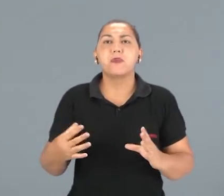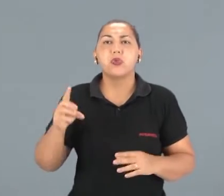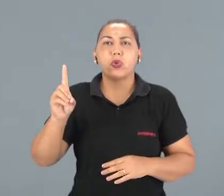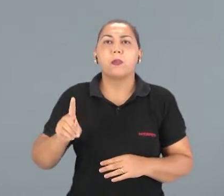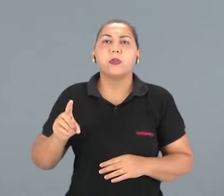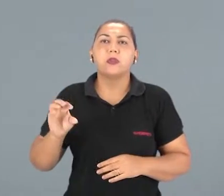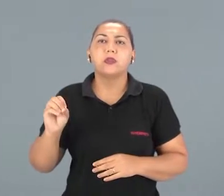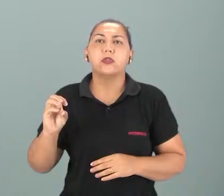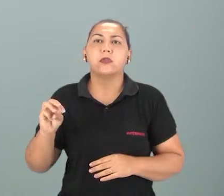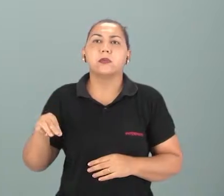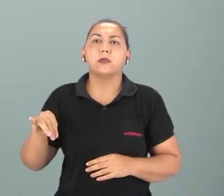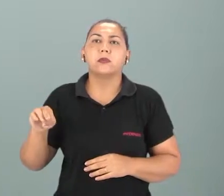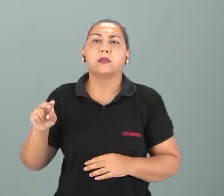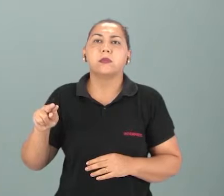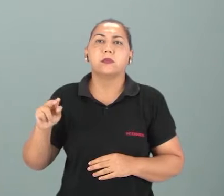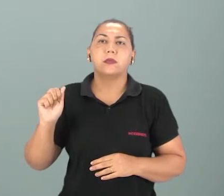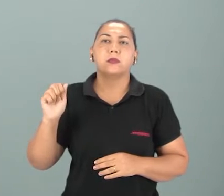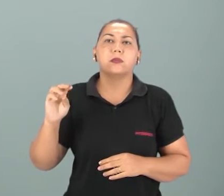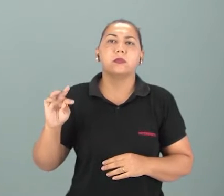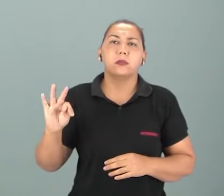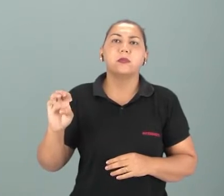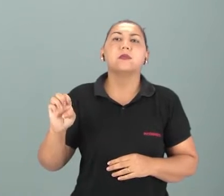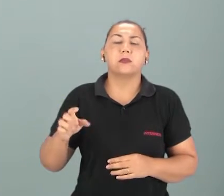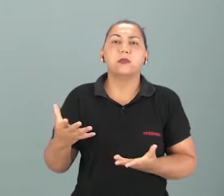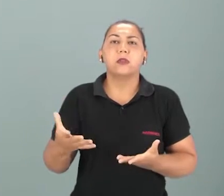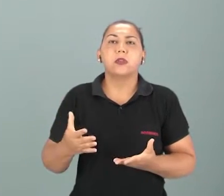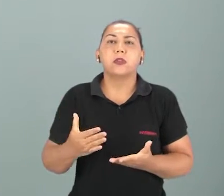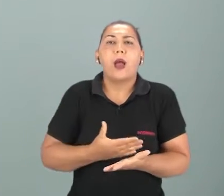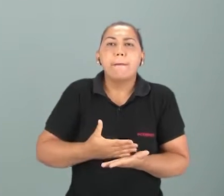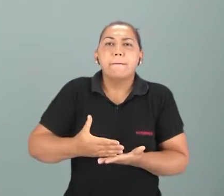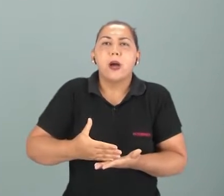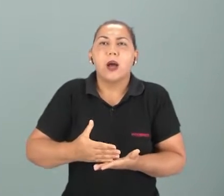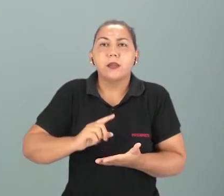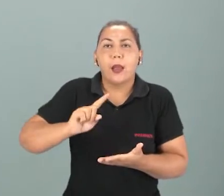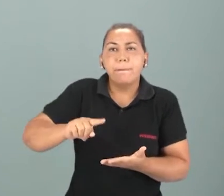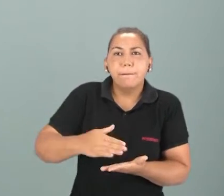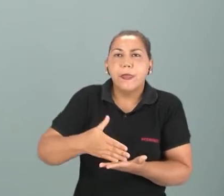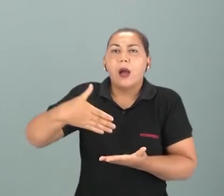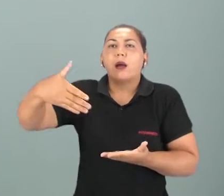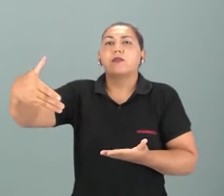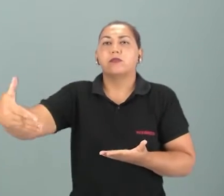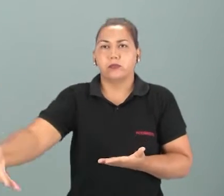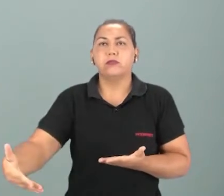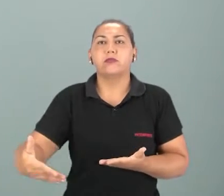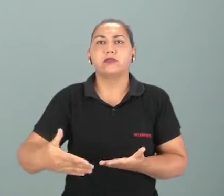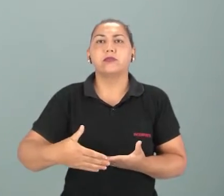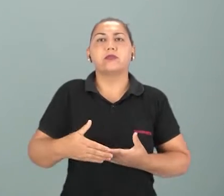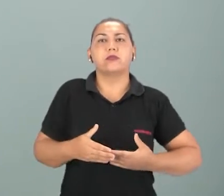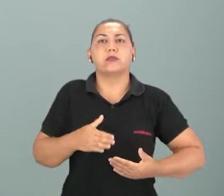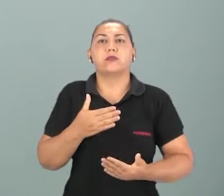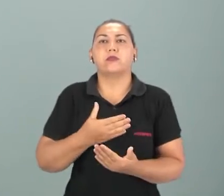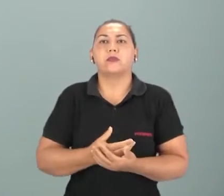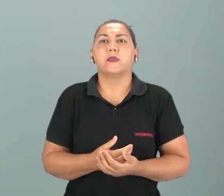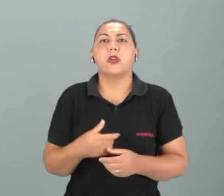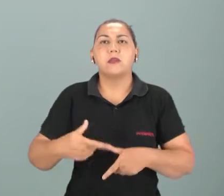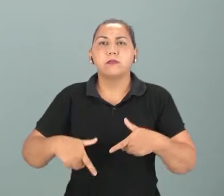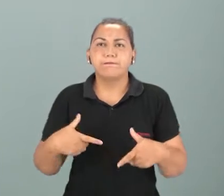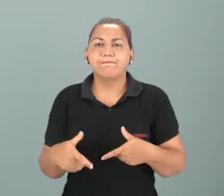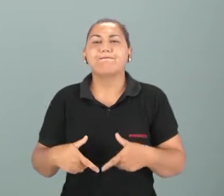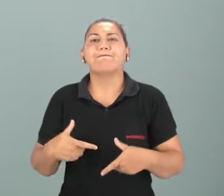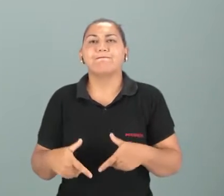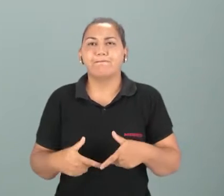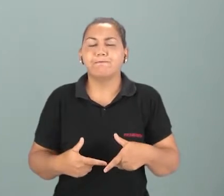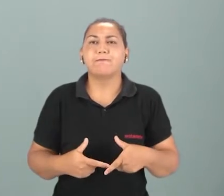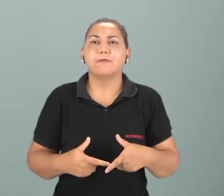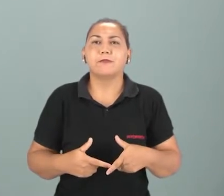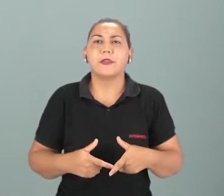recessivas, tá? E a partir daí, ele deu continuidade aos estudos, trabalhando então com mais características e não só